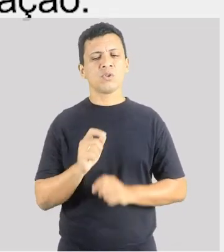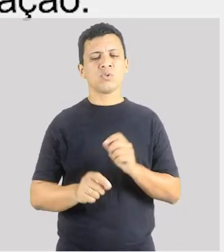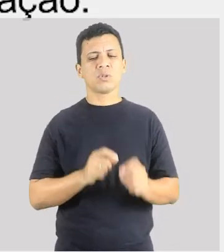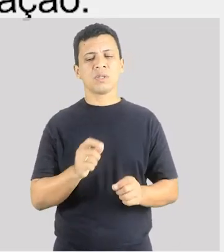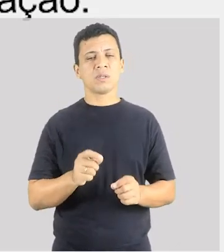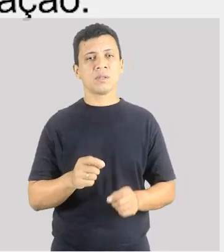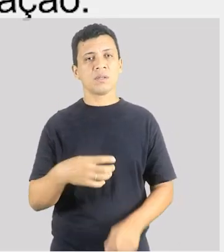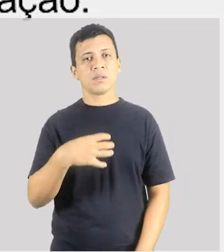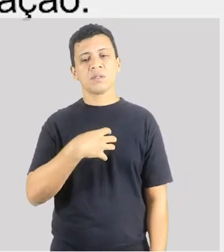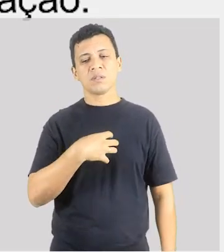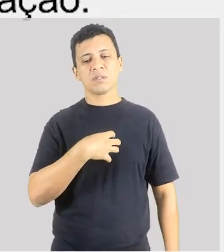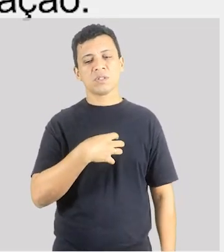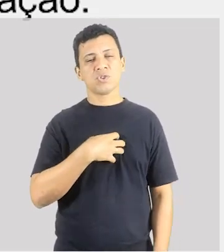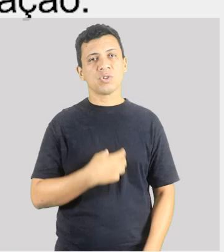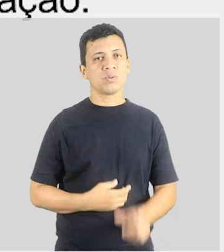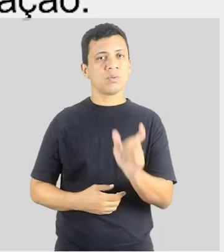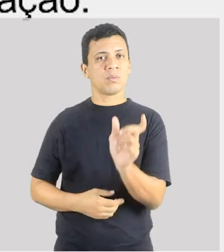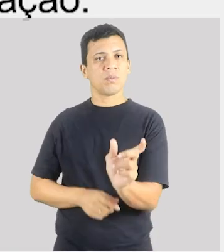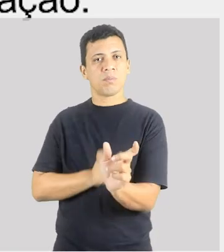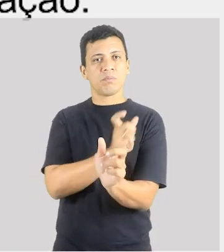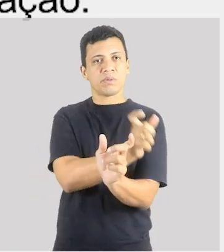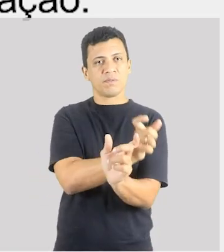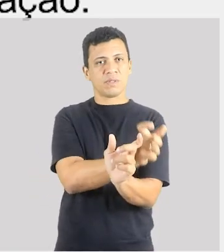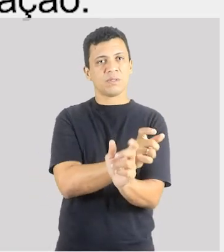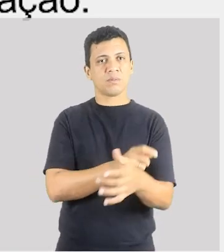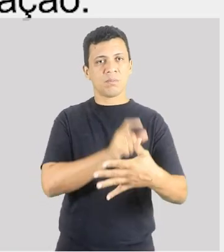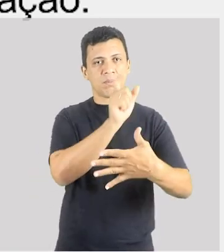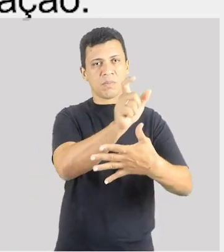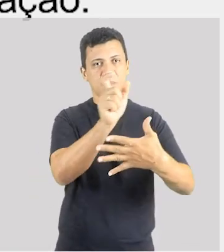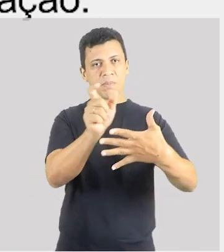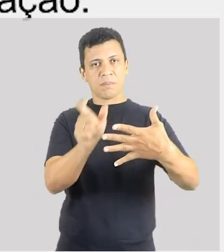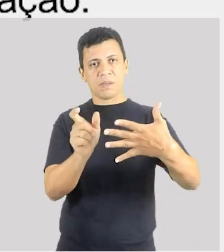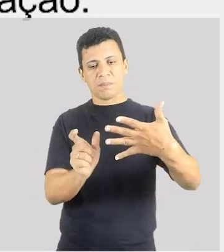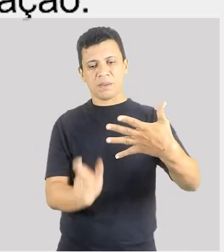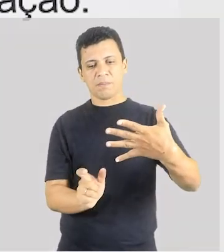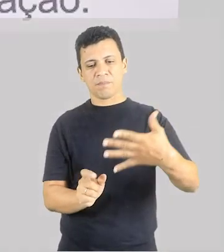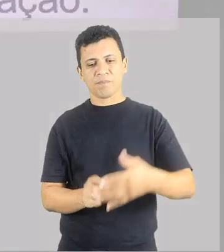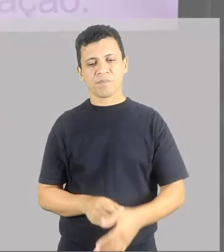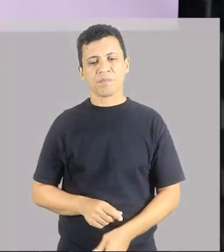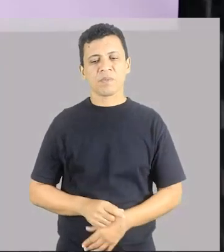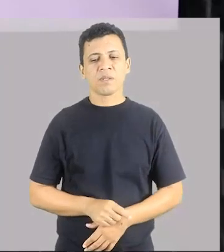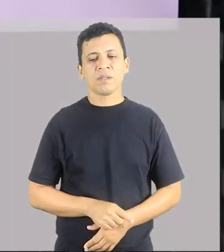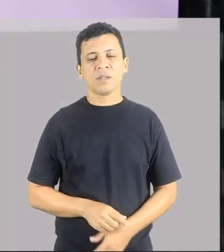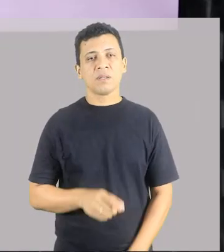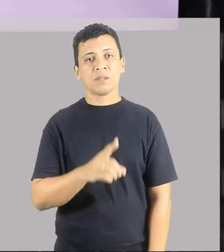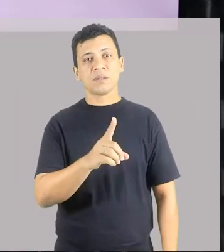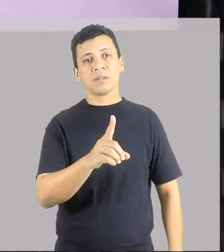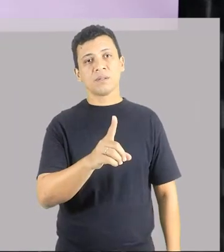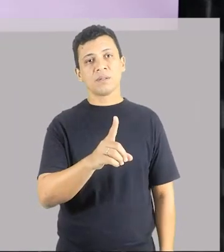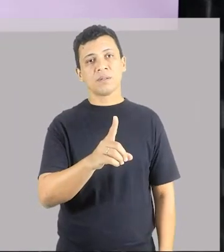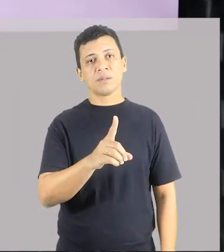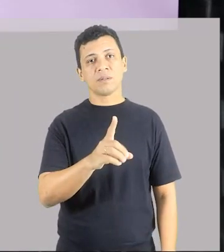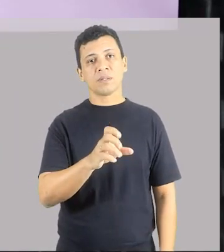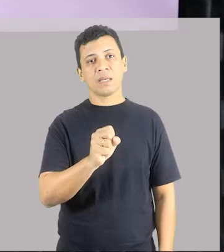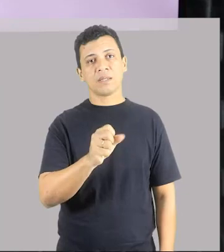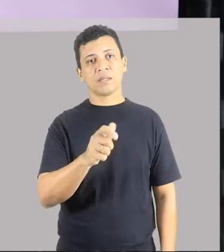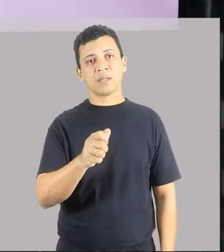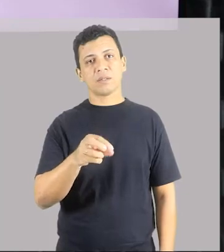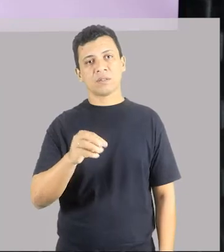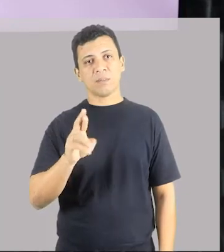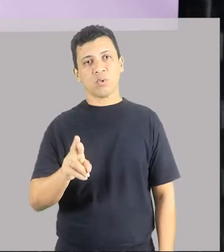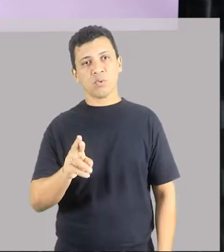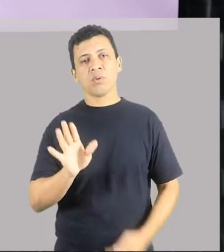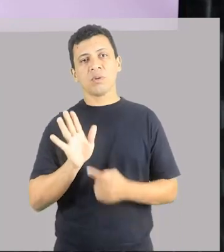respeito ao sentido dos prefixos das palavras a seguir no substantivo desamor o prefixo des indica